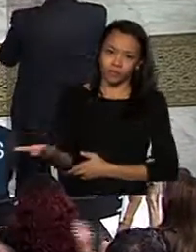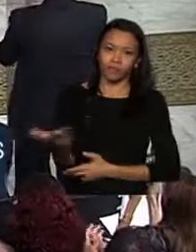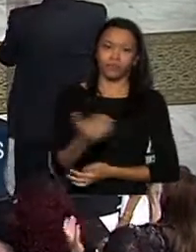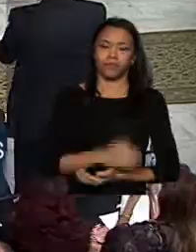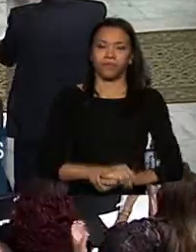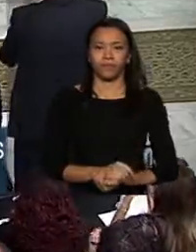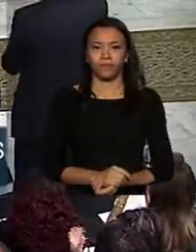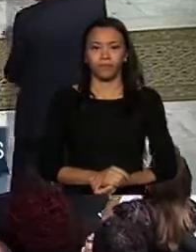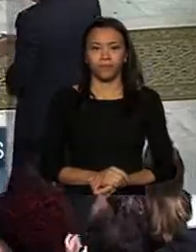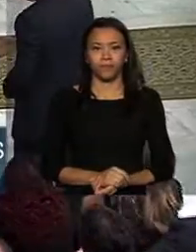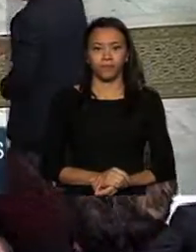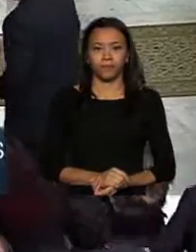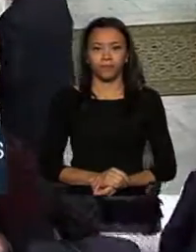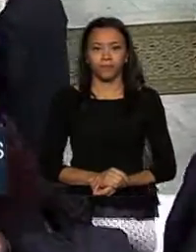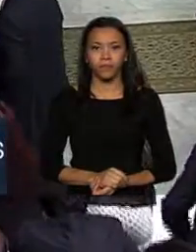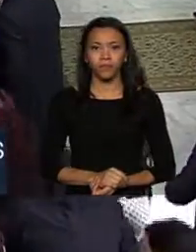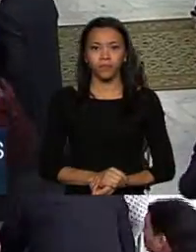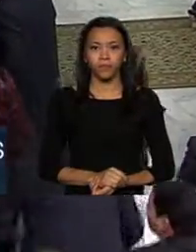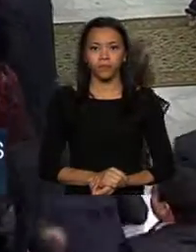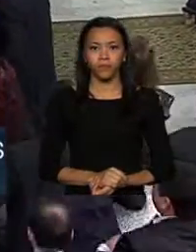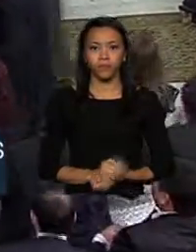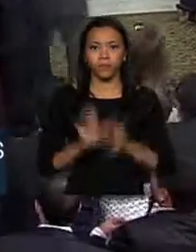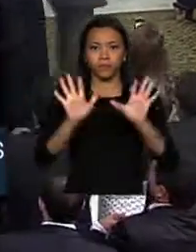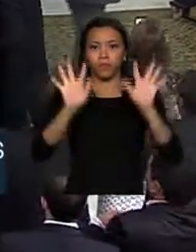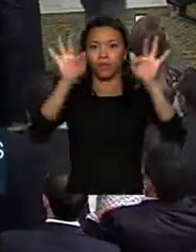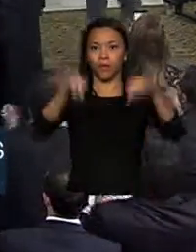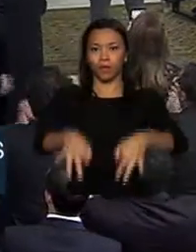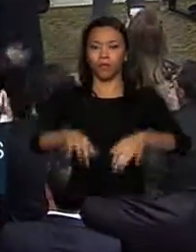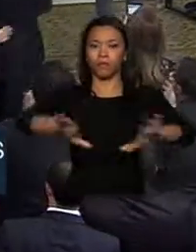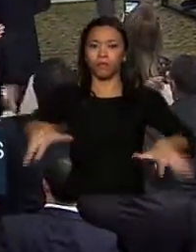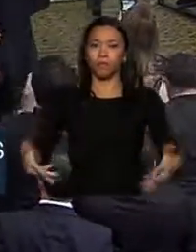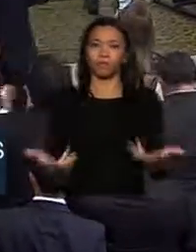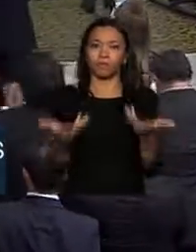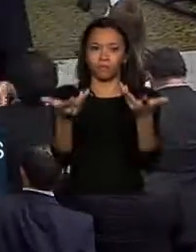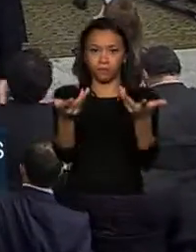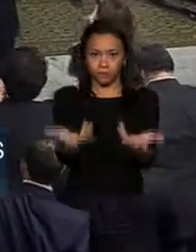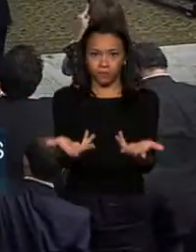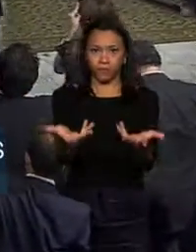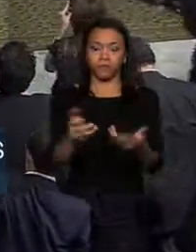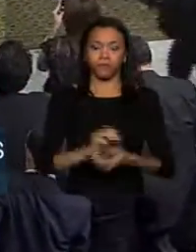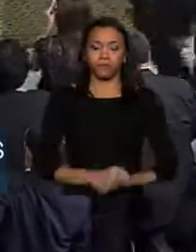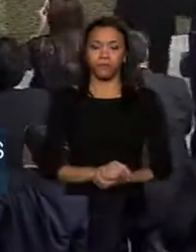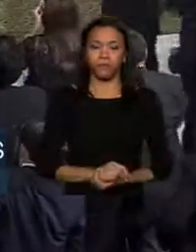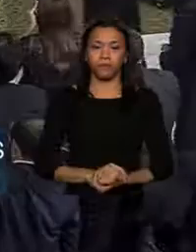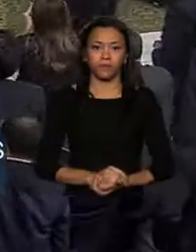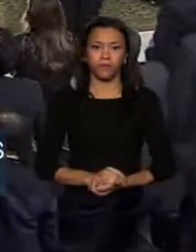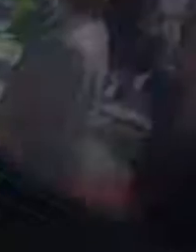Está encerrada esta cerimônia.